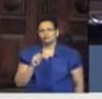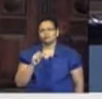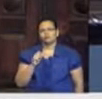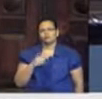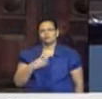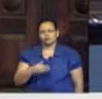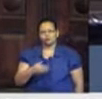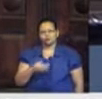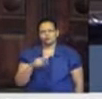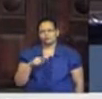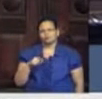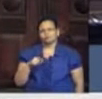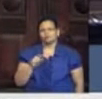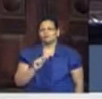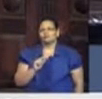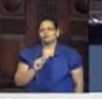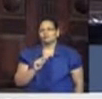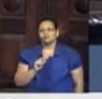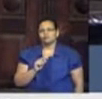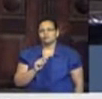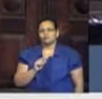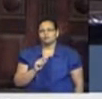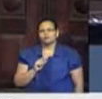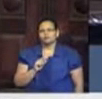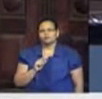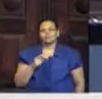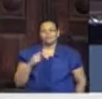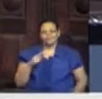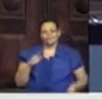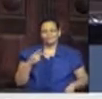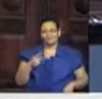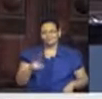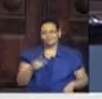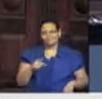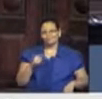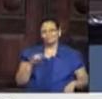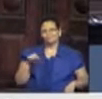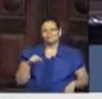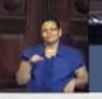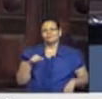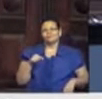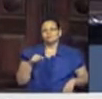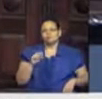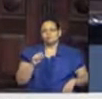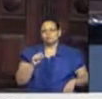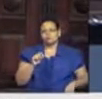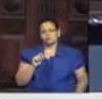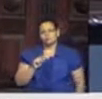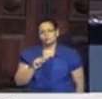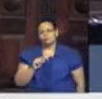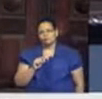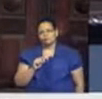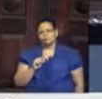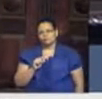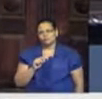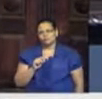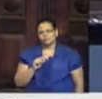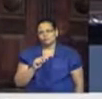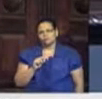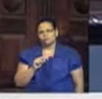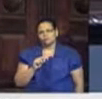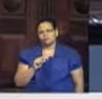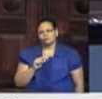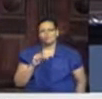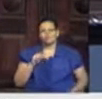ia sobrecarregar o setor com uma